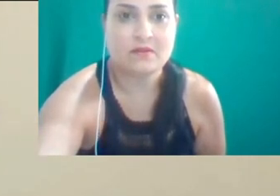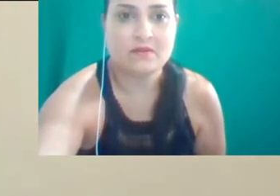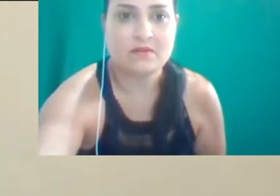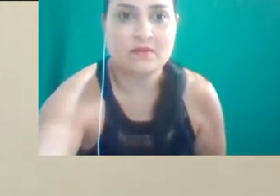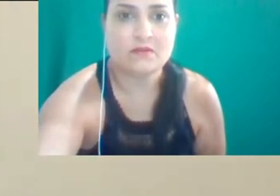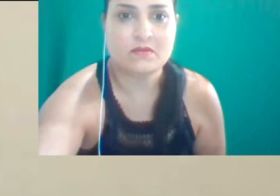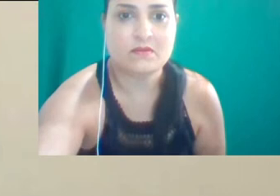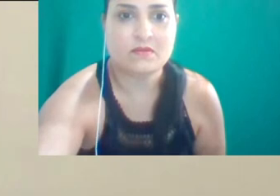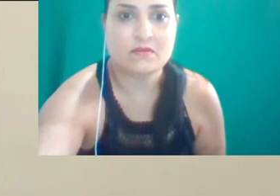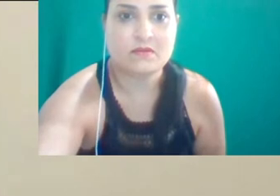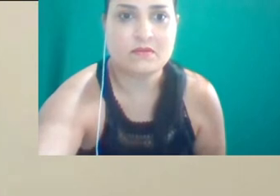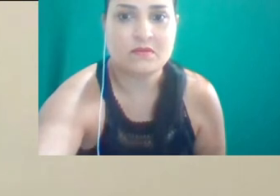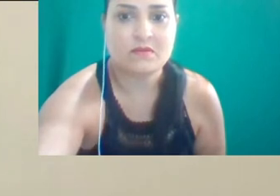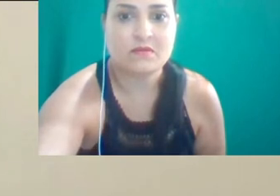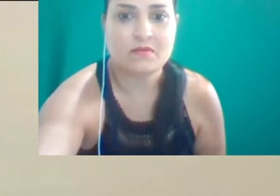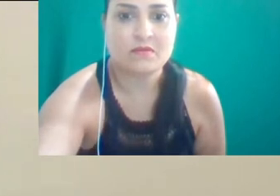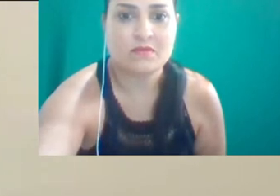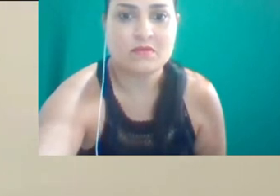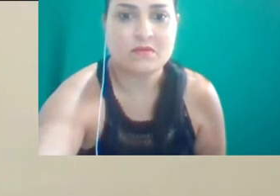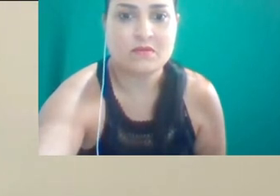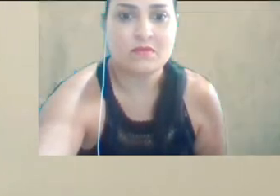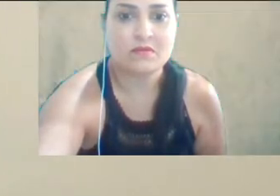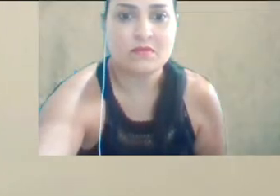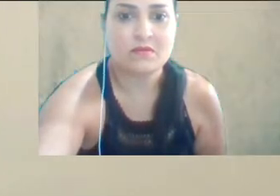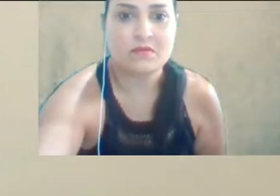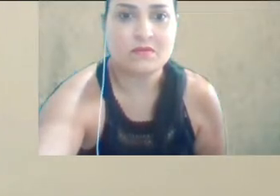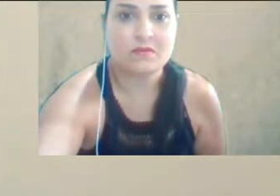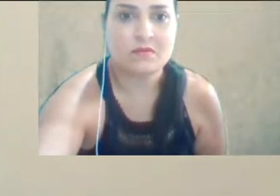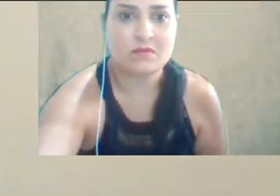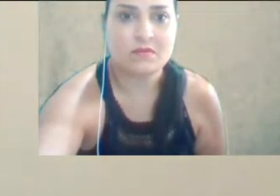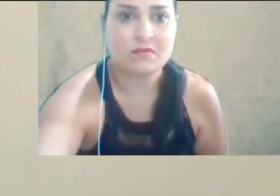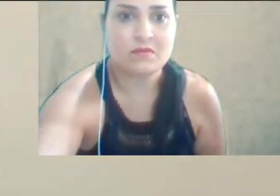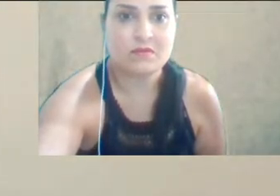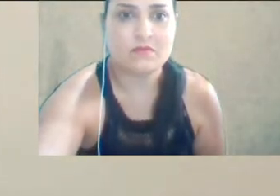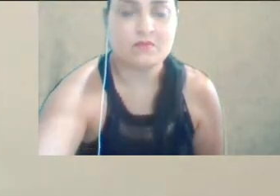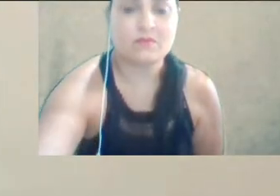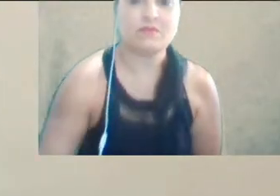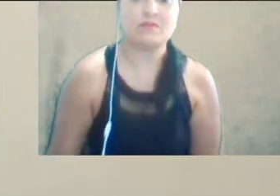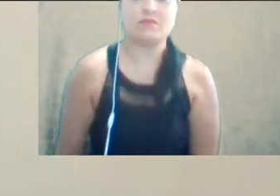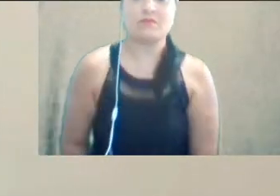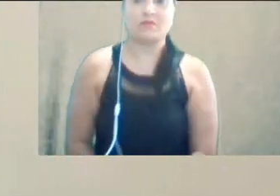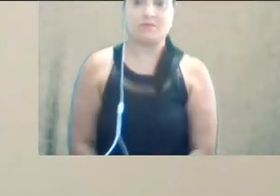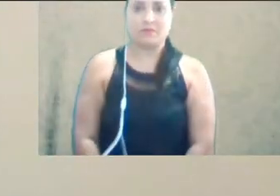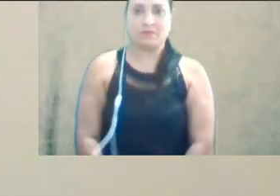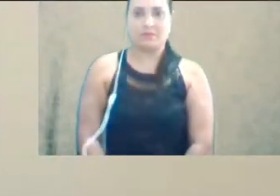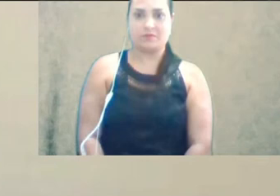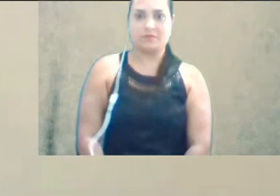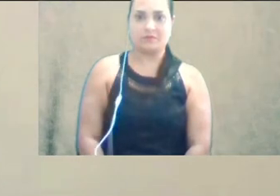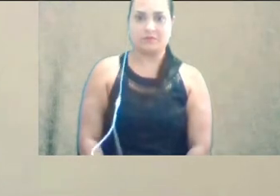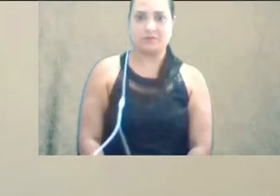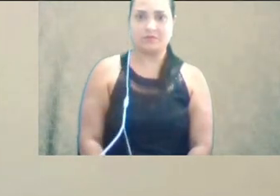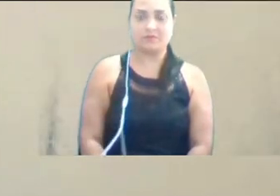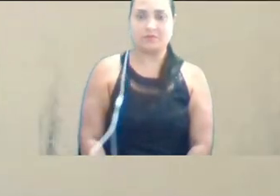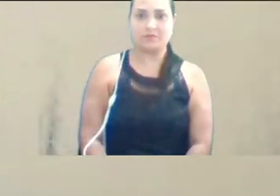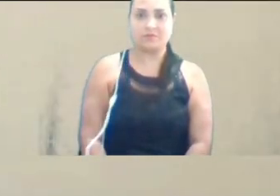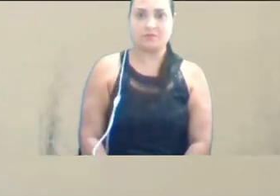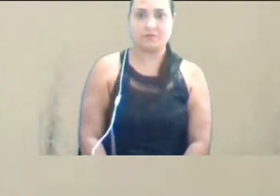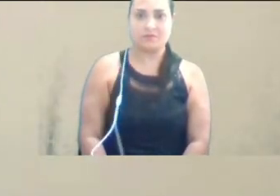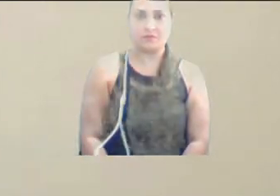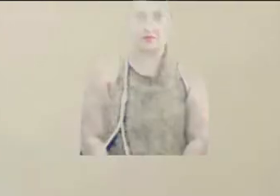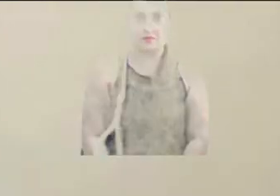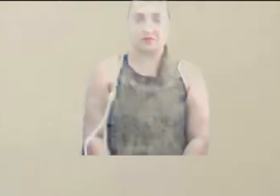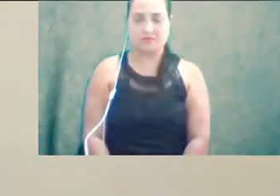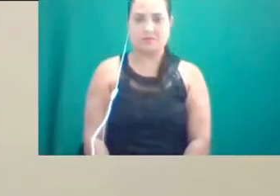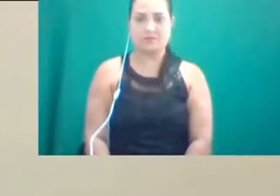tempo. Ele está lá de cima torcendo por todos vocês, beleza? Agora, voltando ao discurso, gostaria